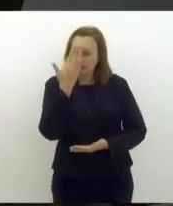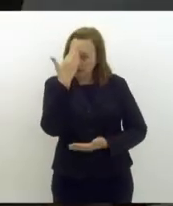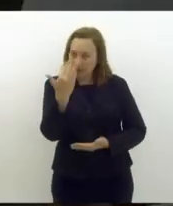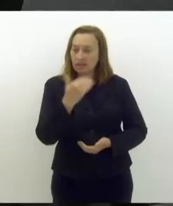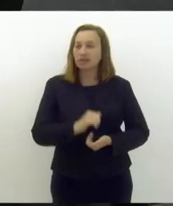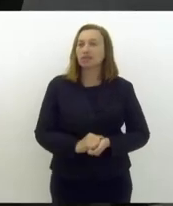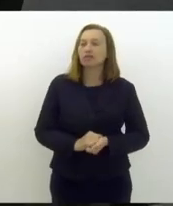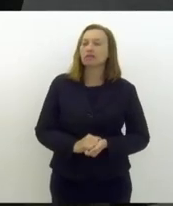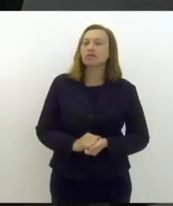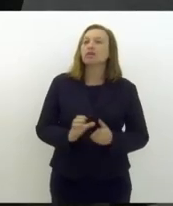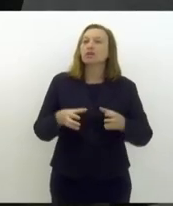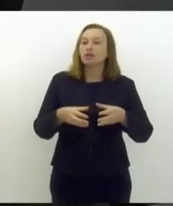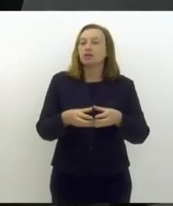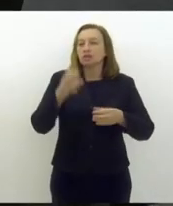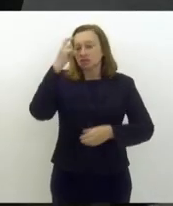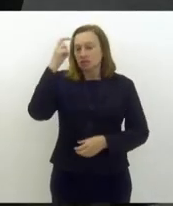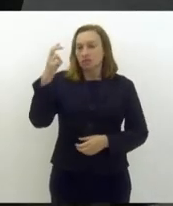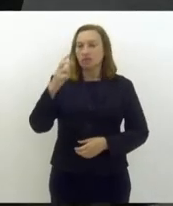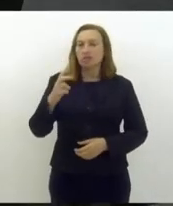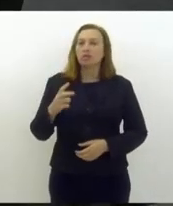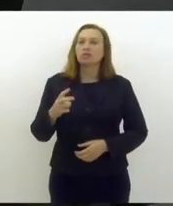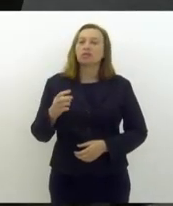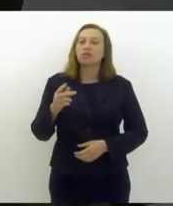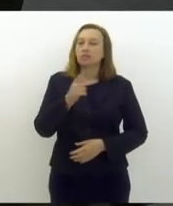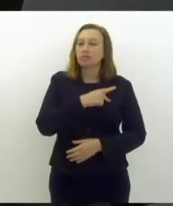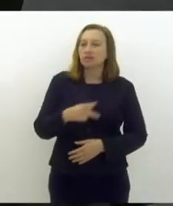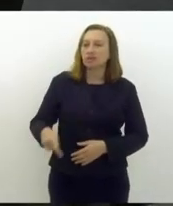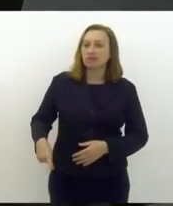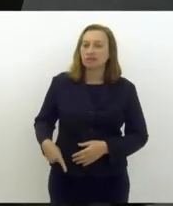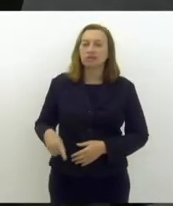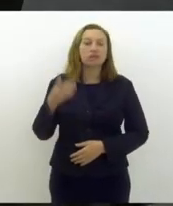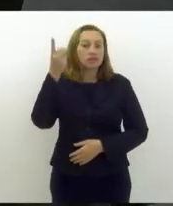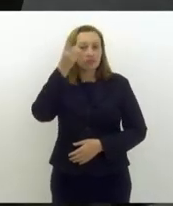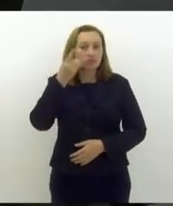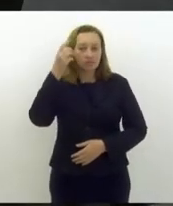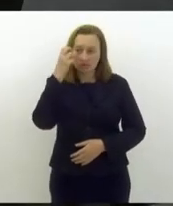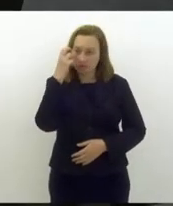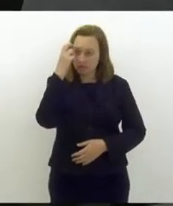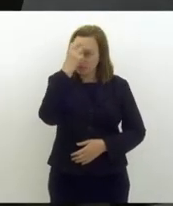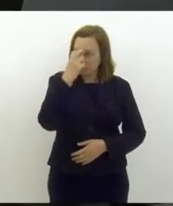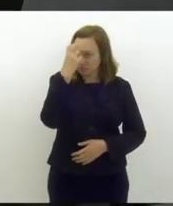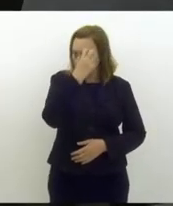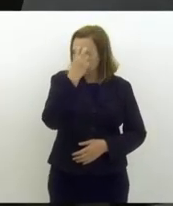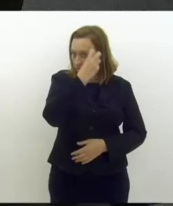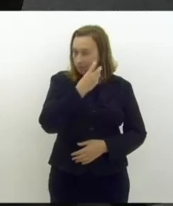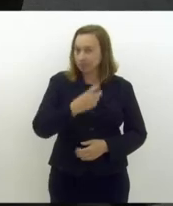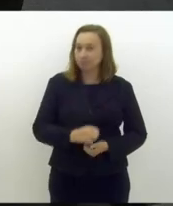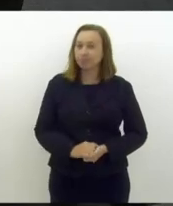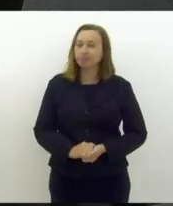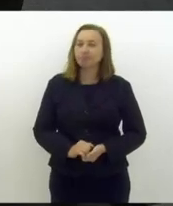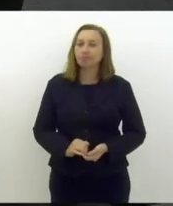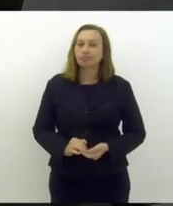pela comissão de Cultura minha querida deputada Verônica Lima